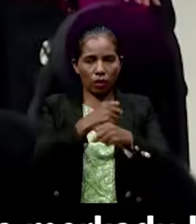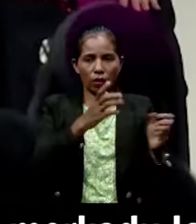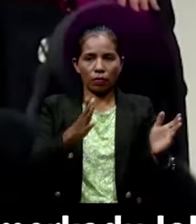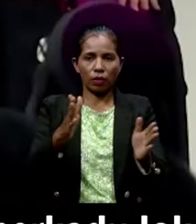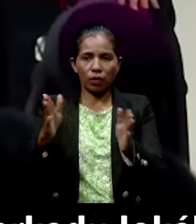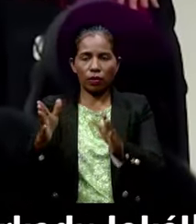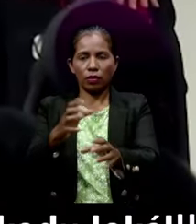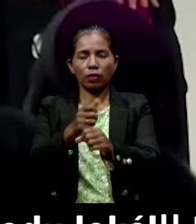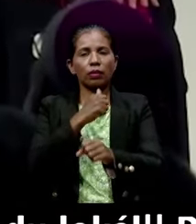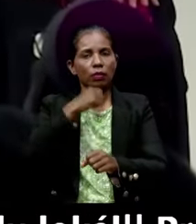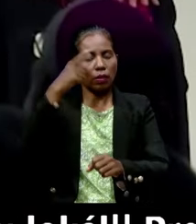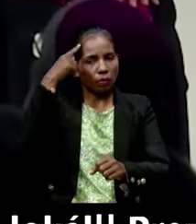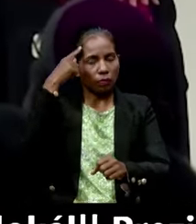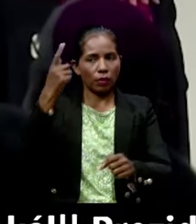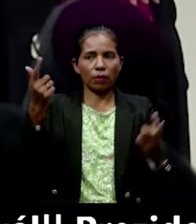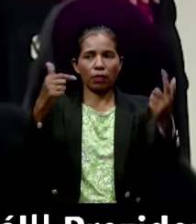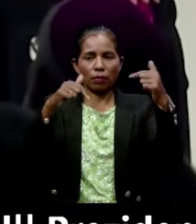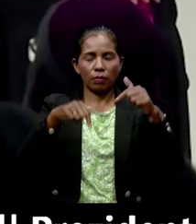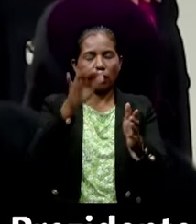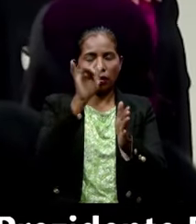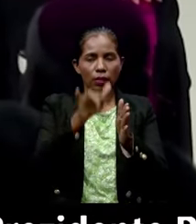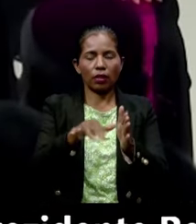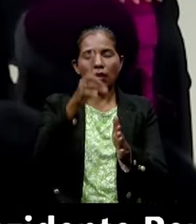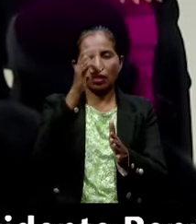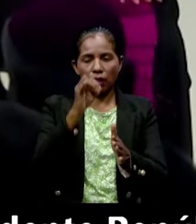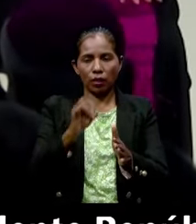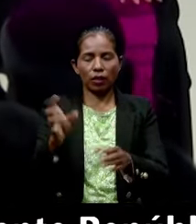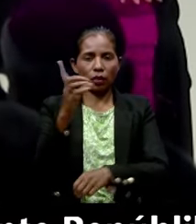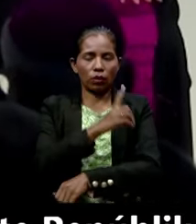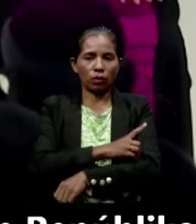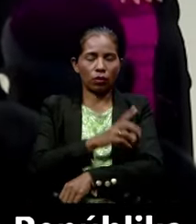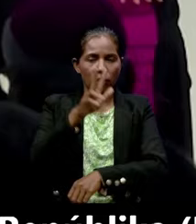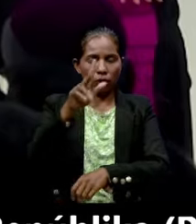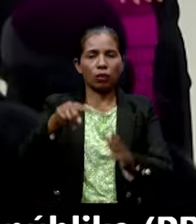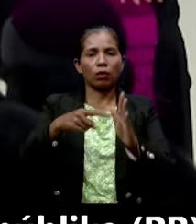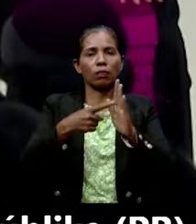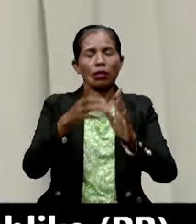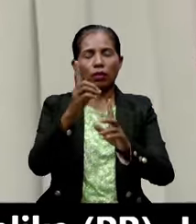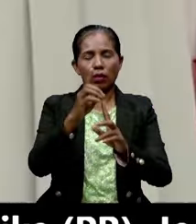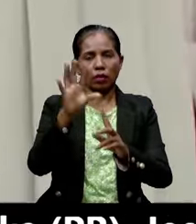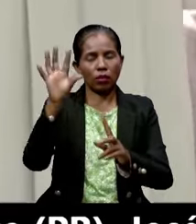o decimo Papa Francisco nebe se rela e adili durante Loron Tolo, a Ruhu se Loron